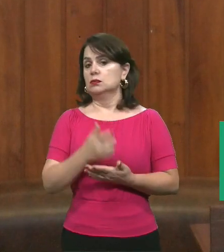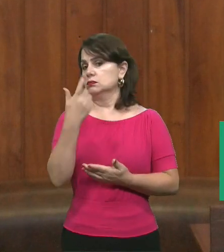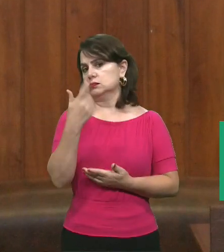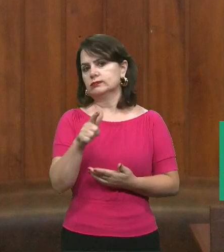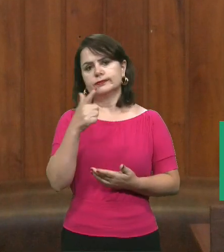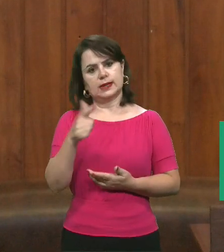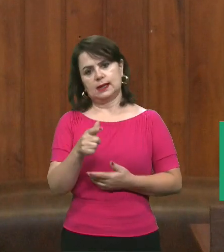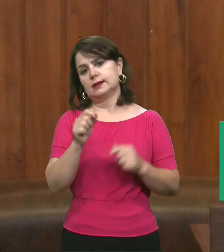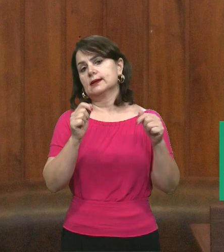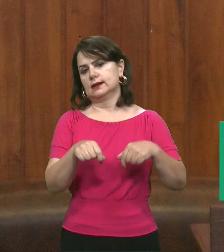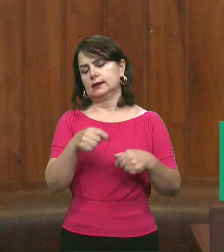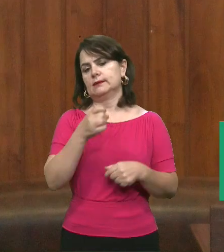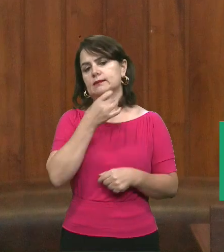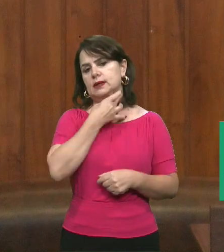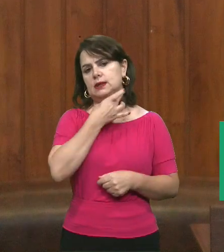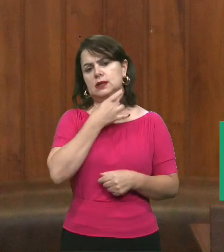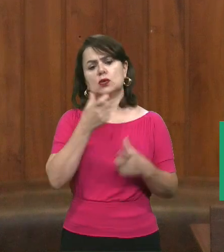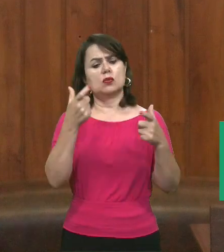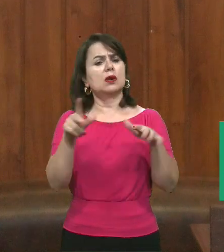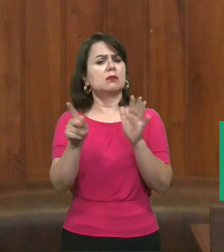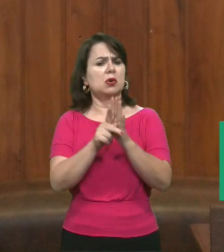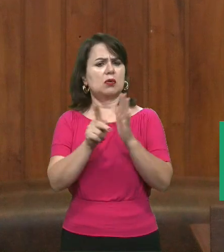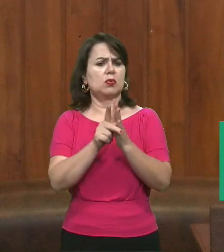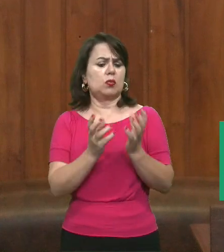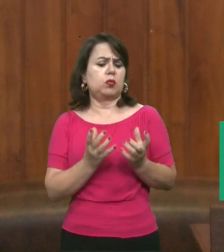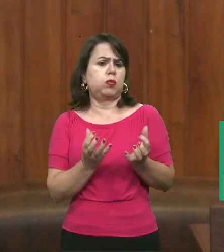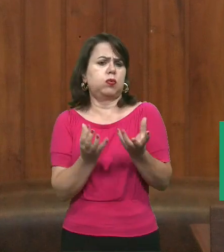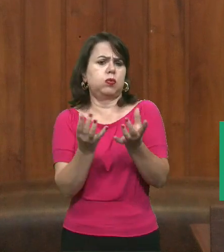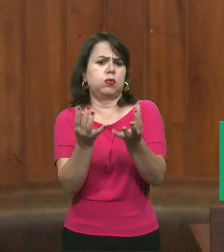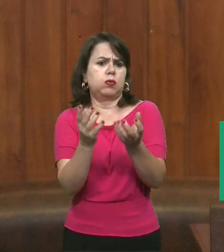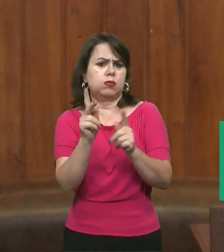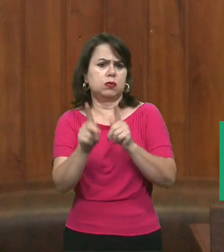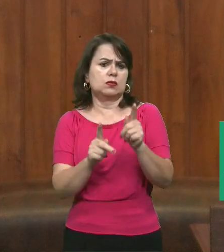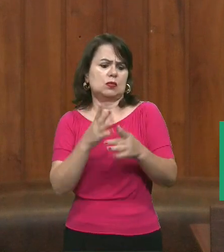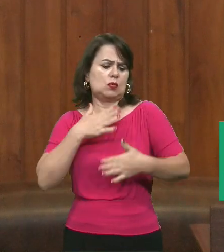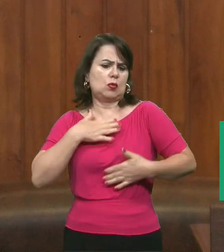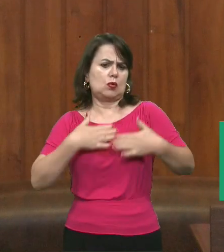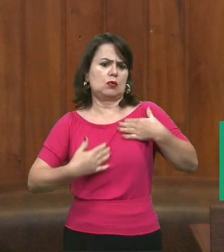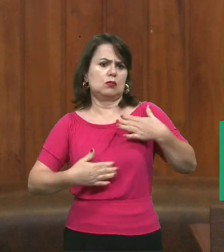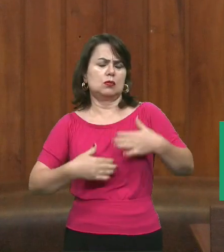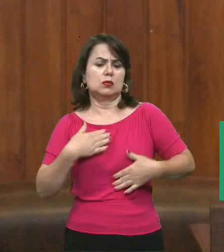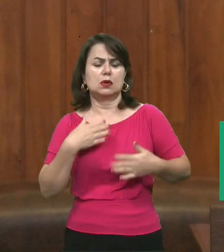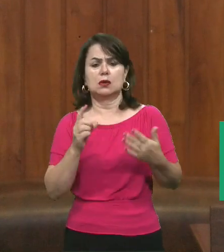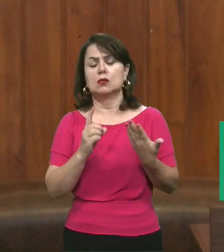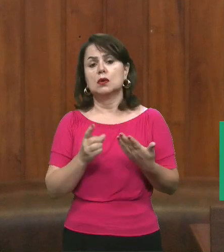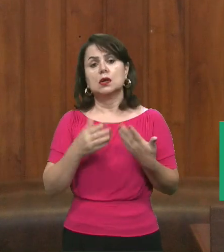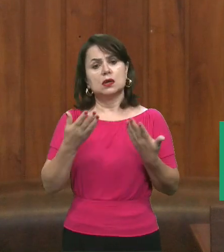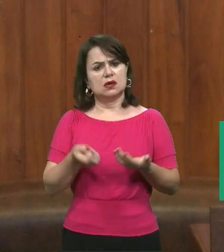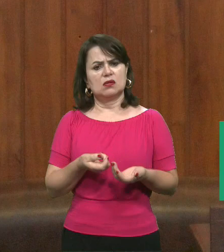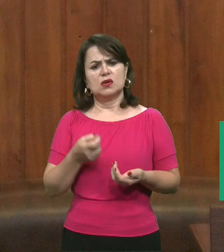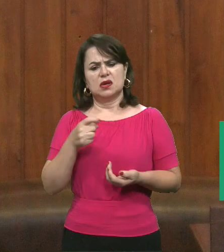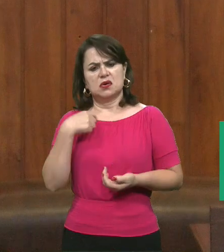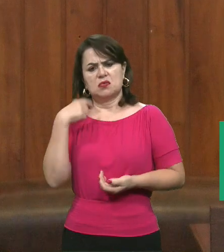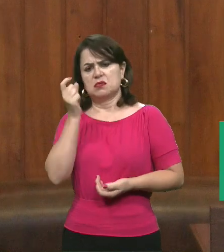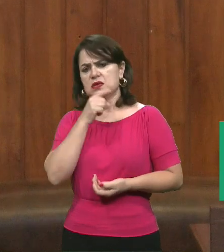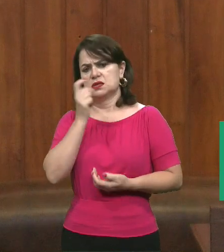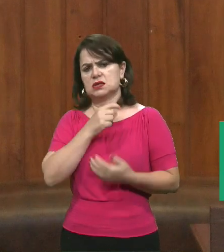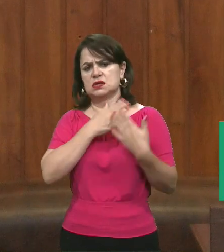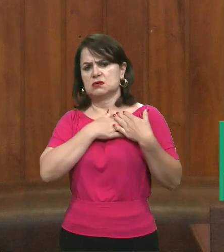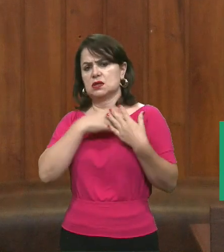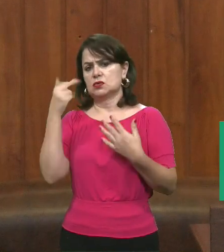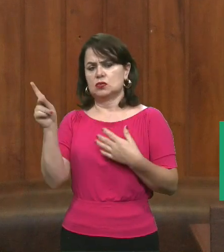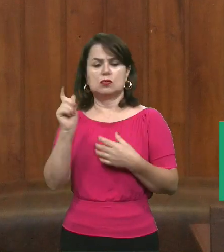Marília, certo? Hoje, eu podia mentir aqui, falar que a responsabilidade é dele, etc., mas eu não quero ser mentiroso que nem